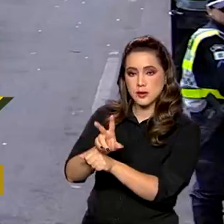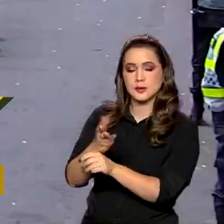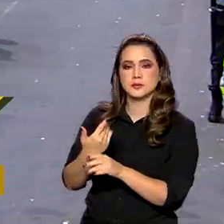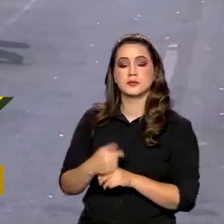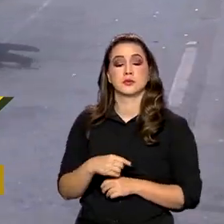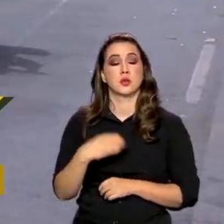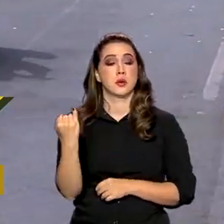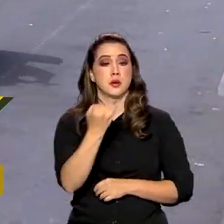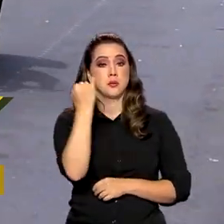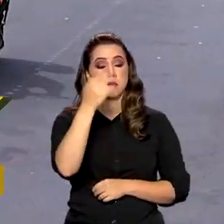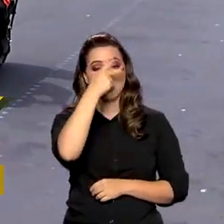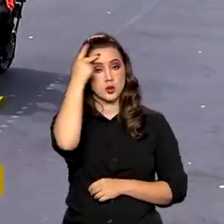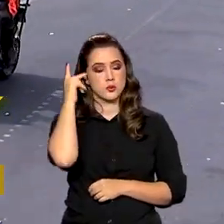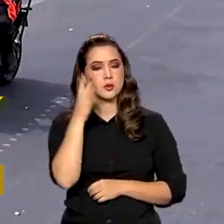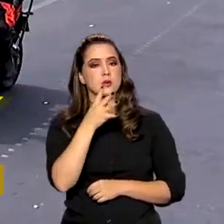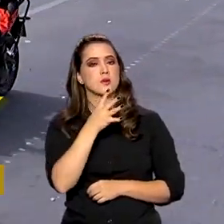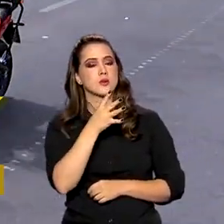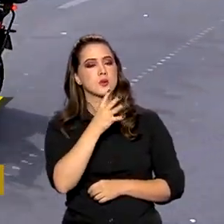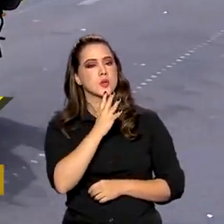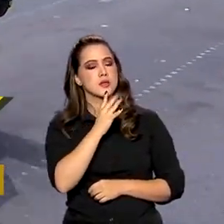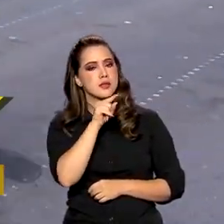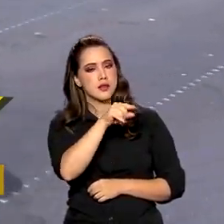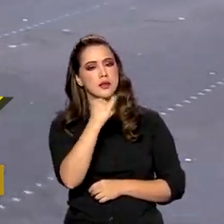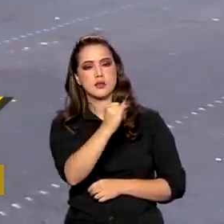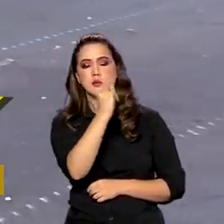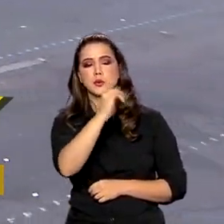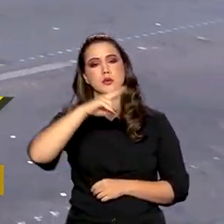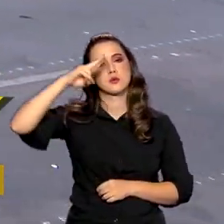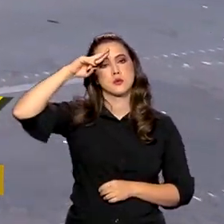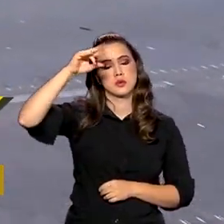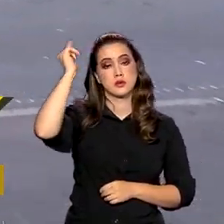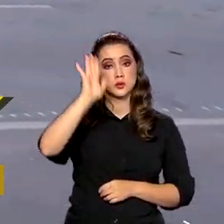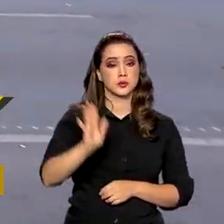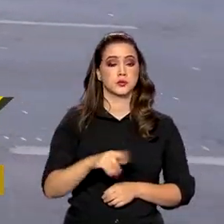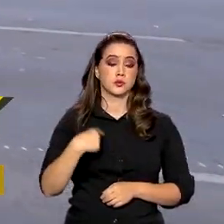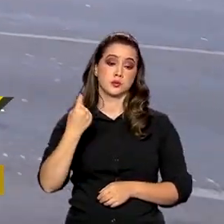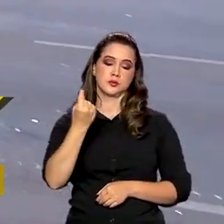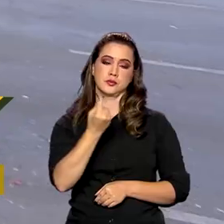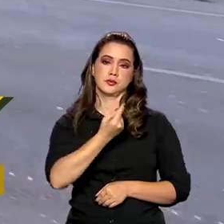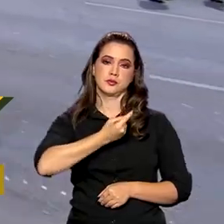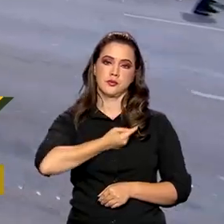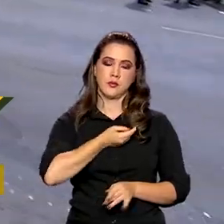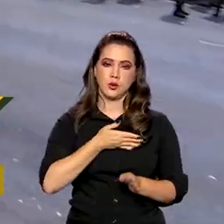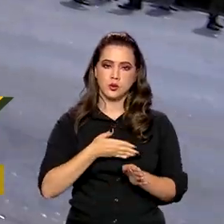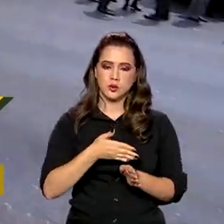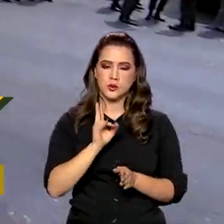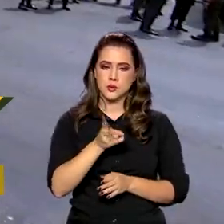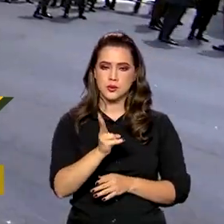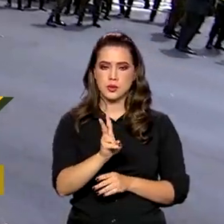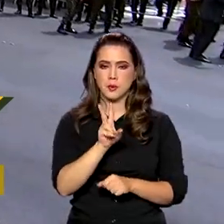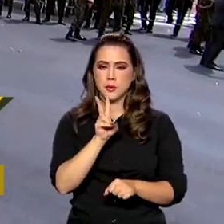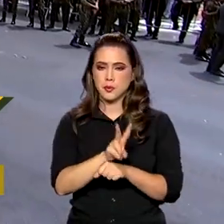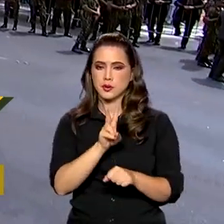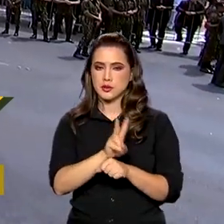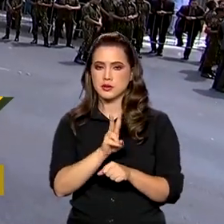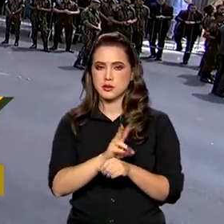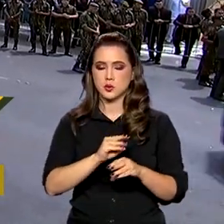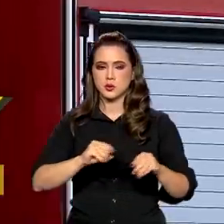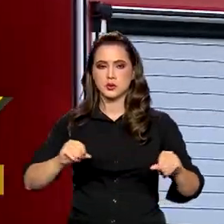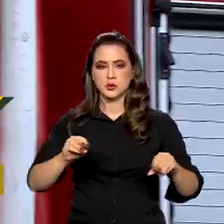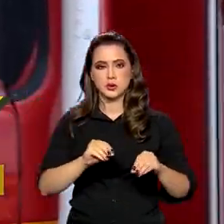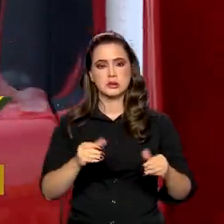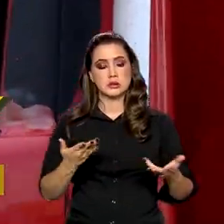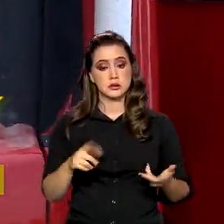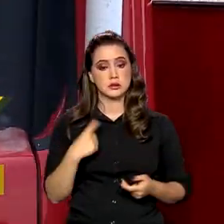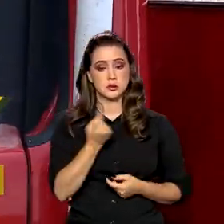brasileiro conhecer essa característica, né, da nossa permanência o tempo inteiro nas fronteiras. O